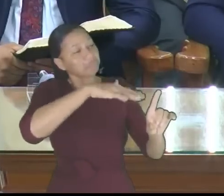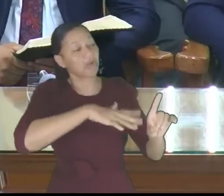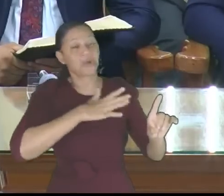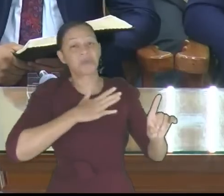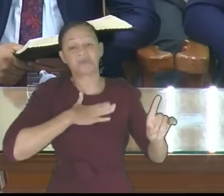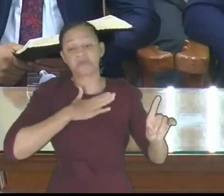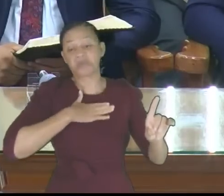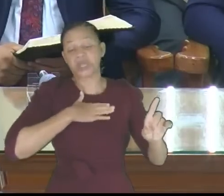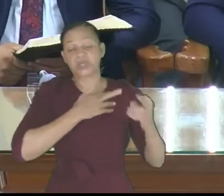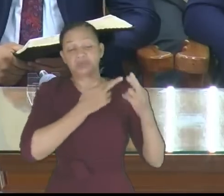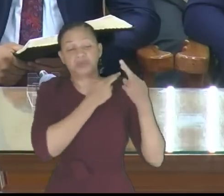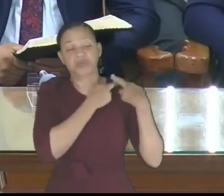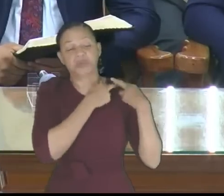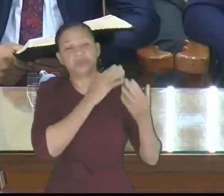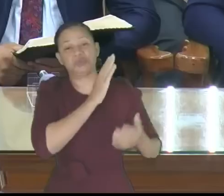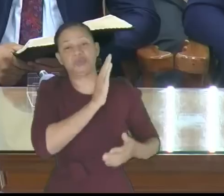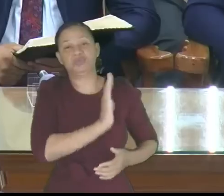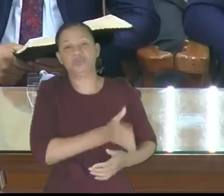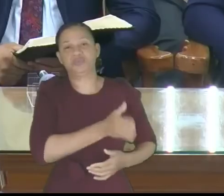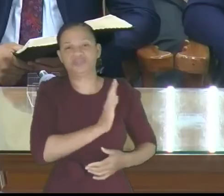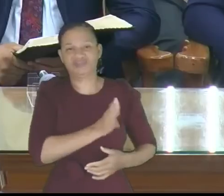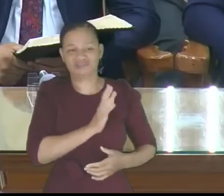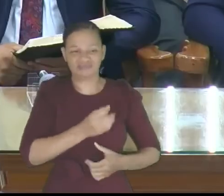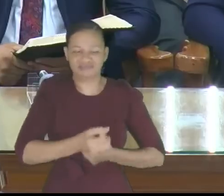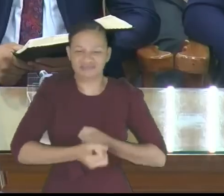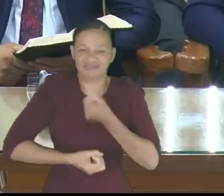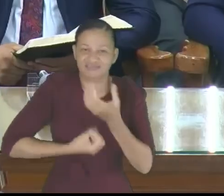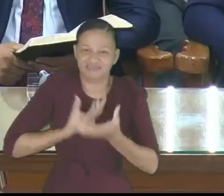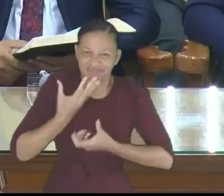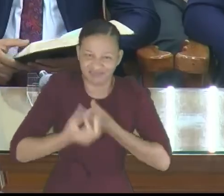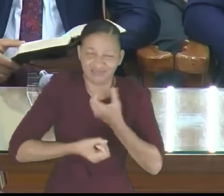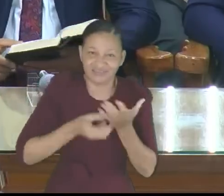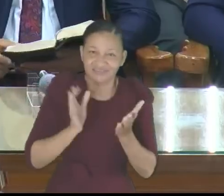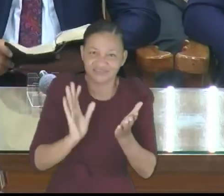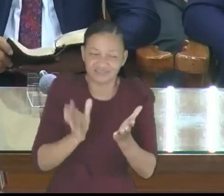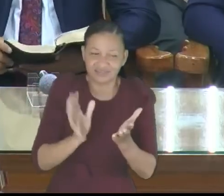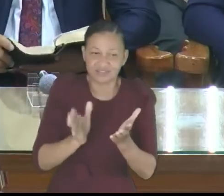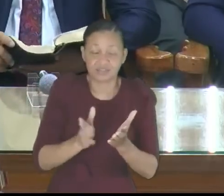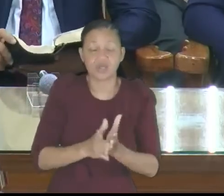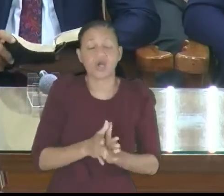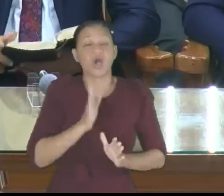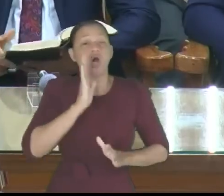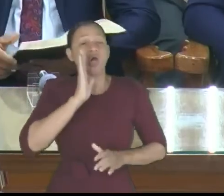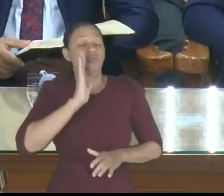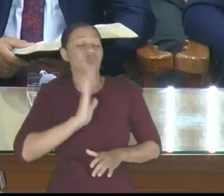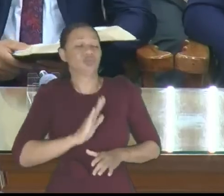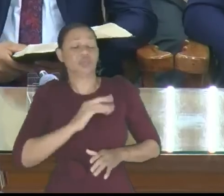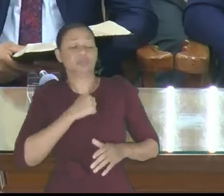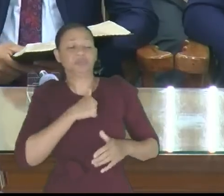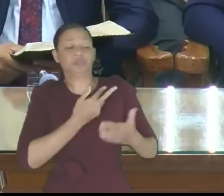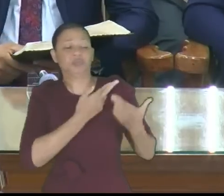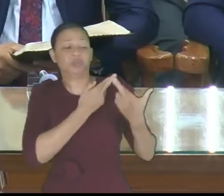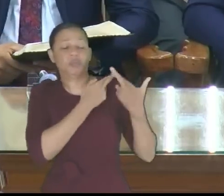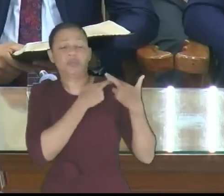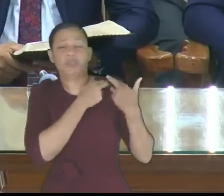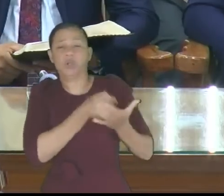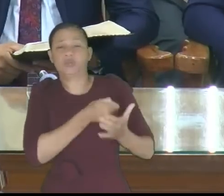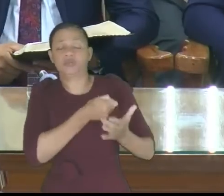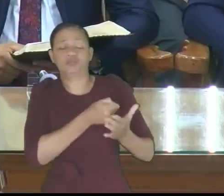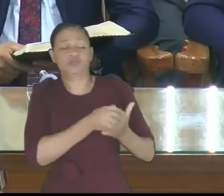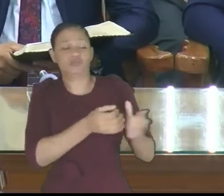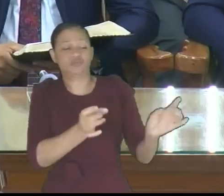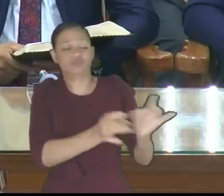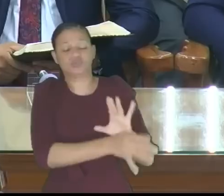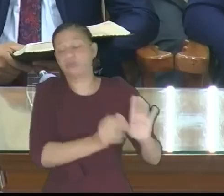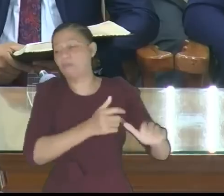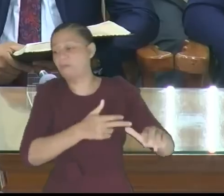minha obra. Já ouviram essa expressão? Alguém já ouviu essa expressão? Já fiz a minha obrigação. Agora eu posso